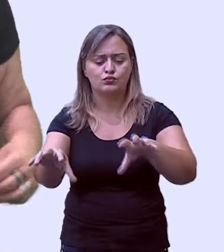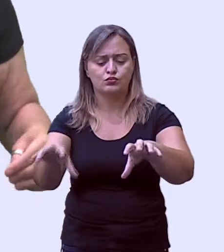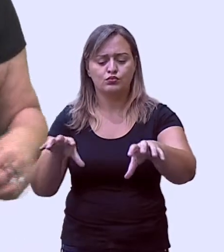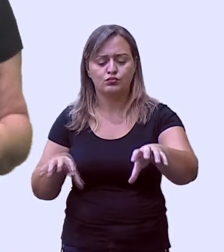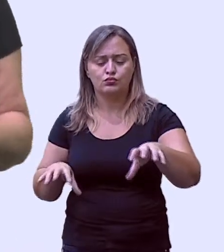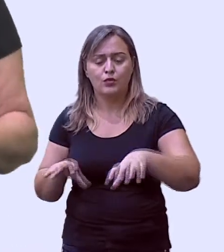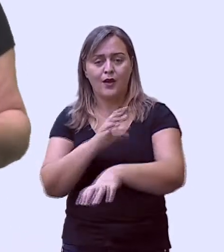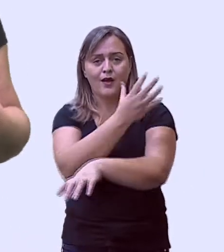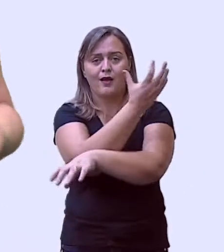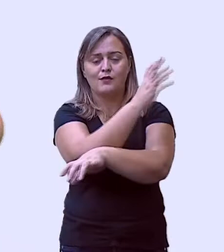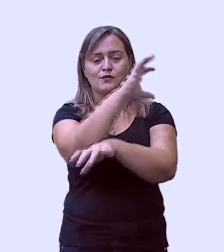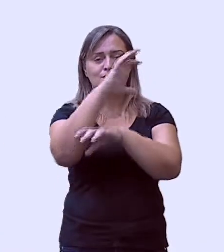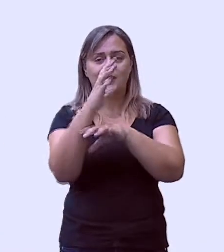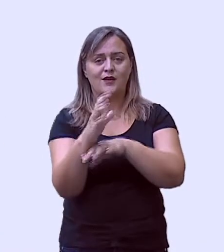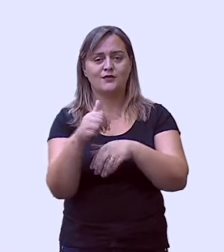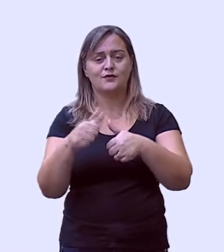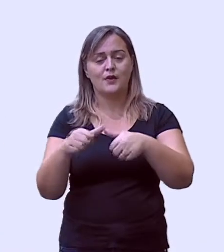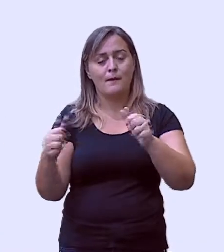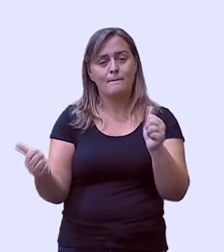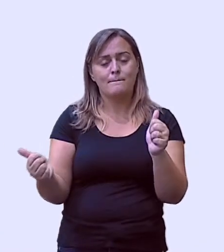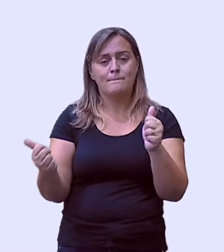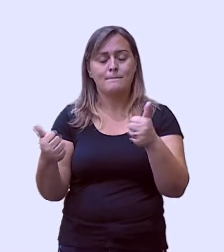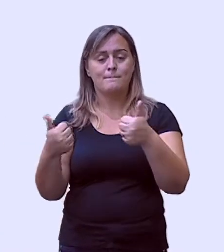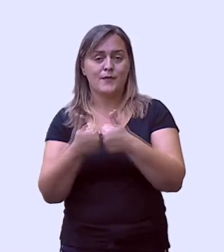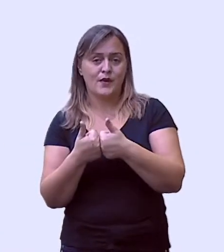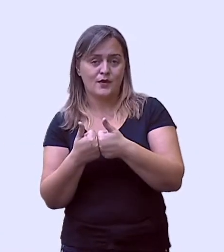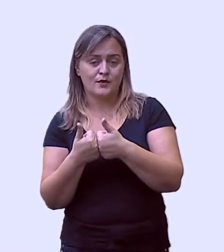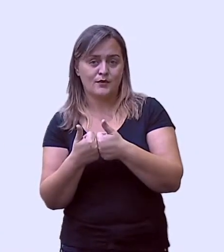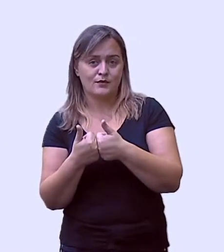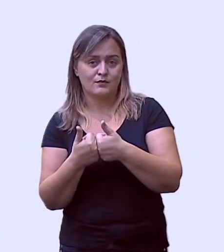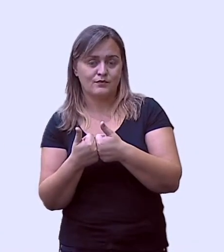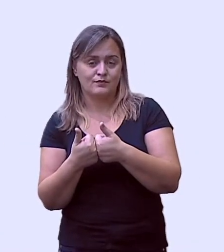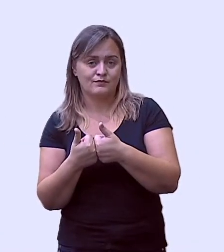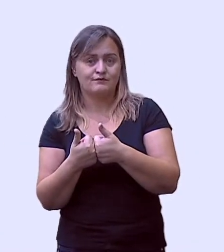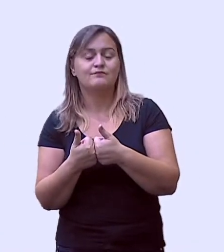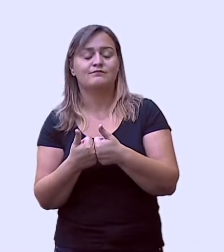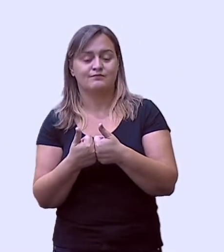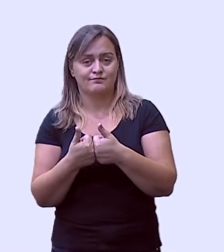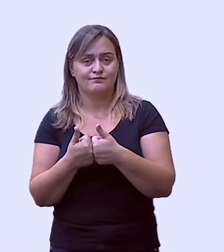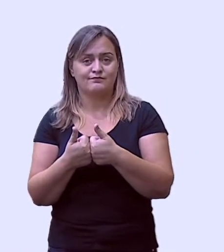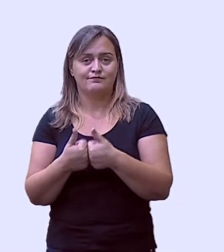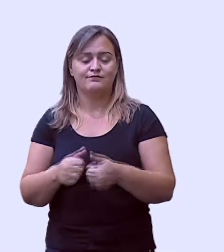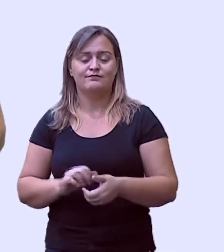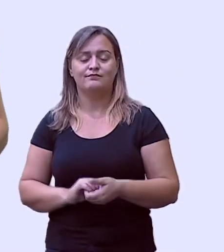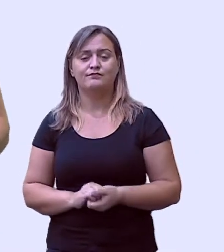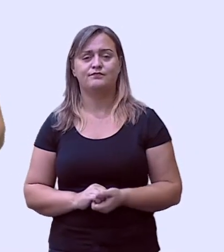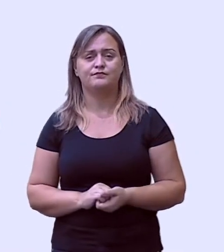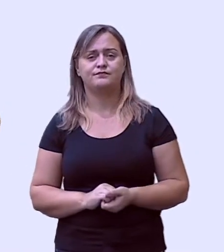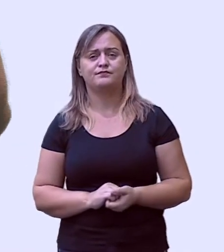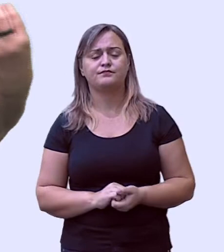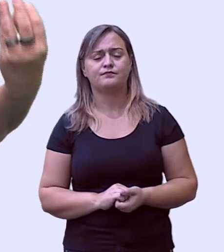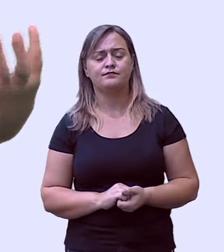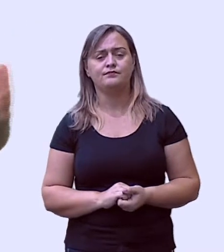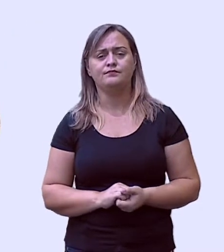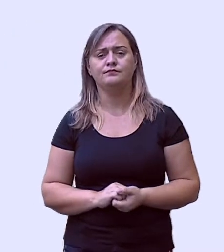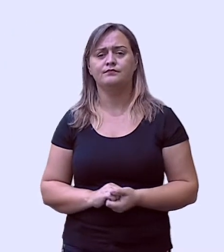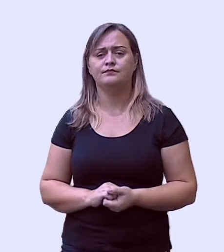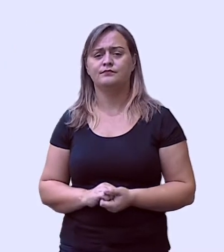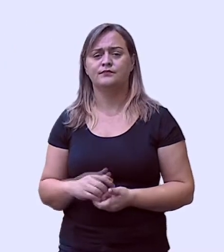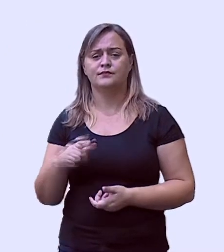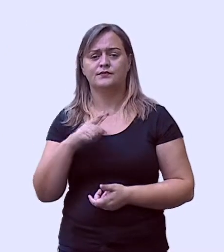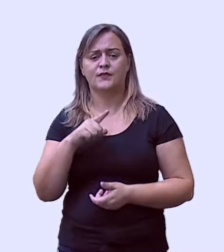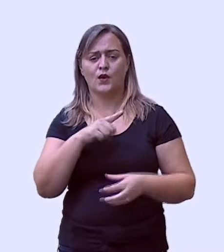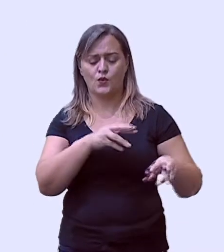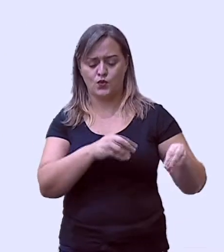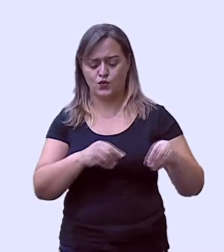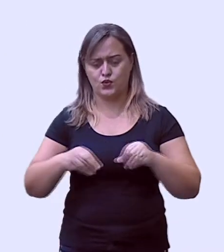vai predominar o lato solos, que são características excessivas de solo